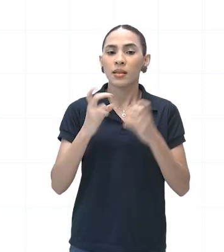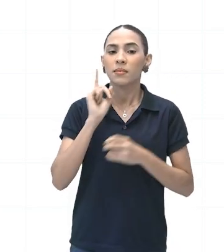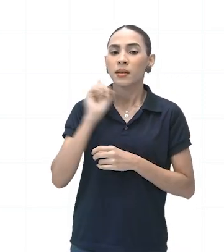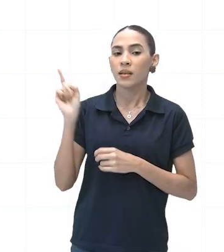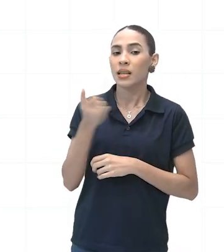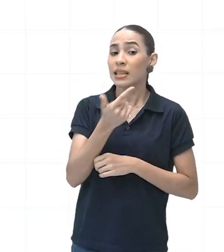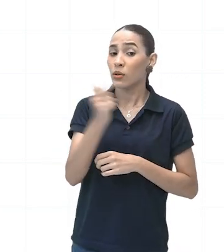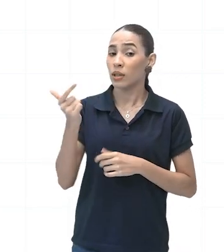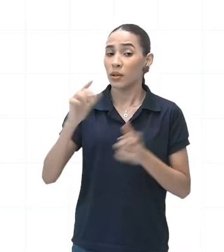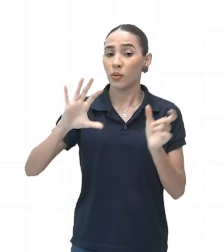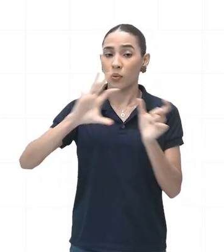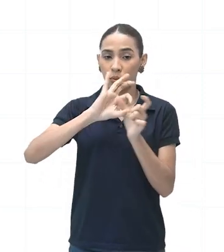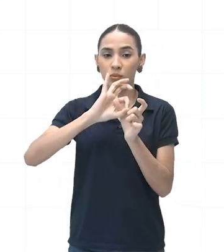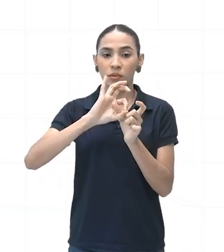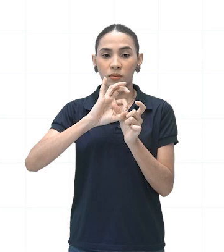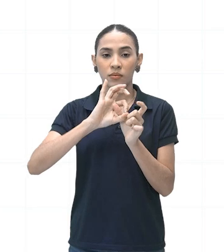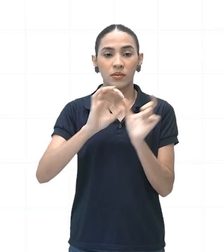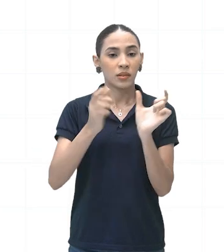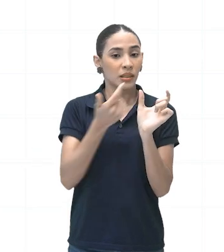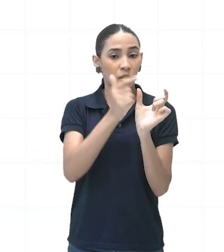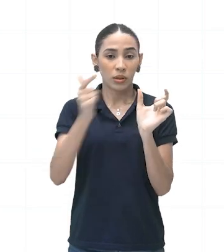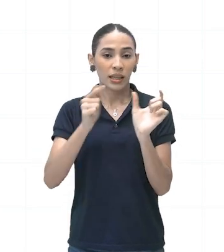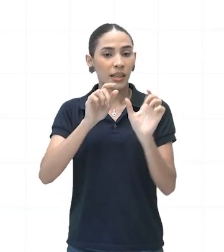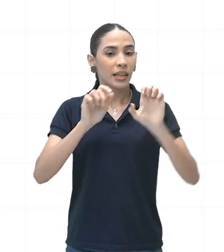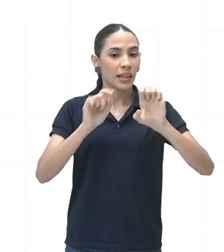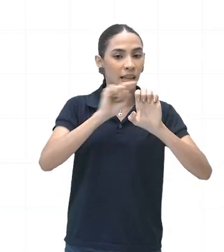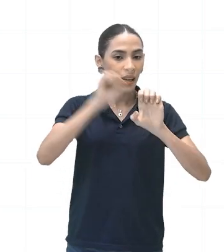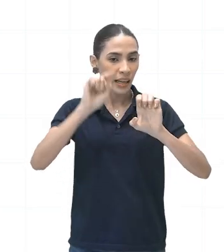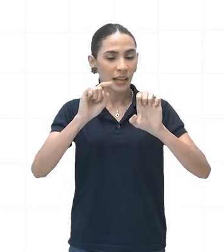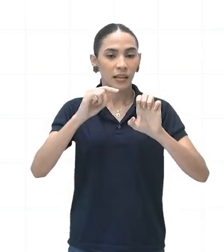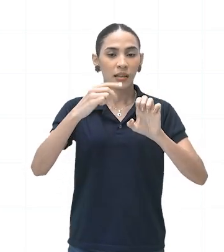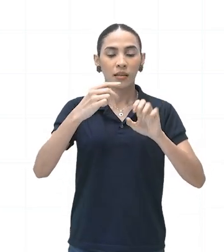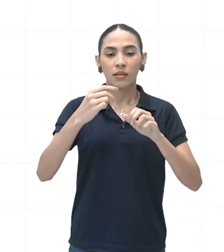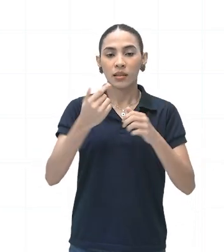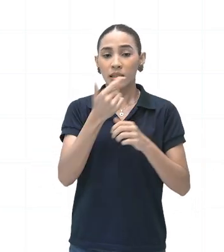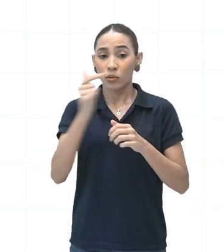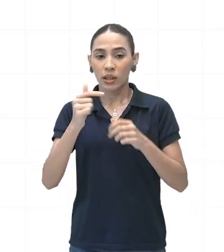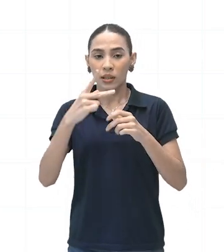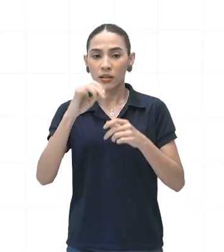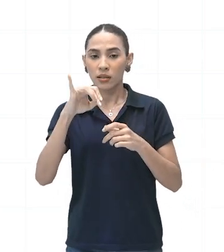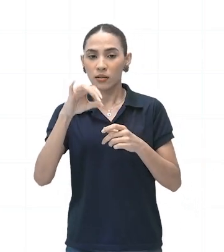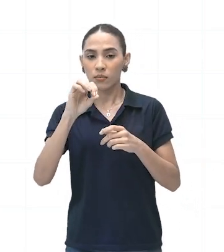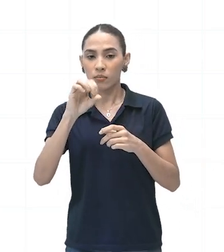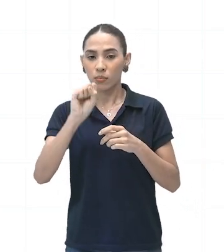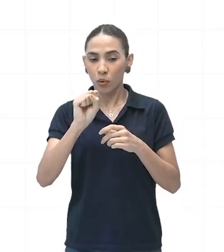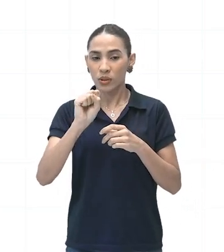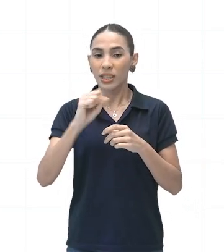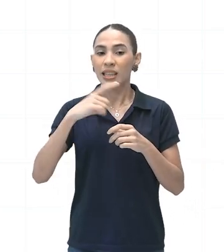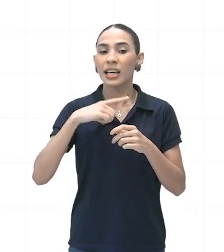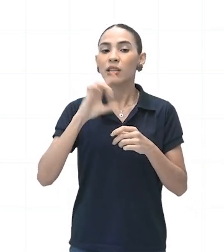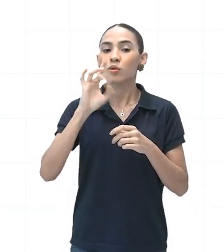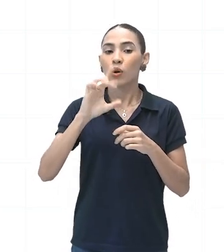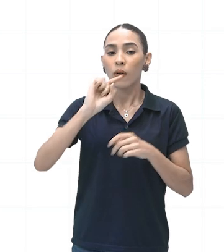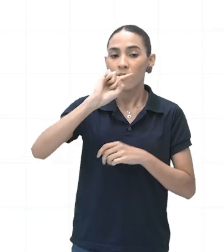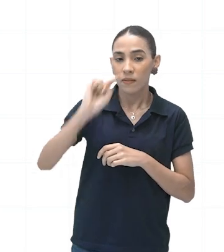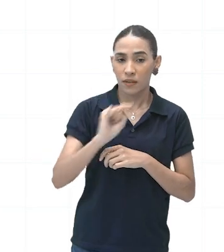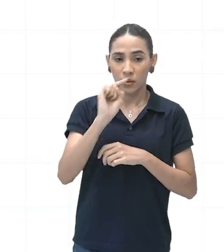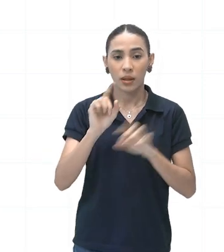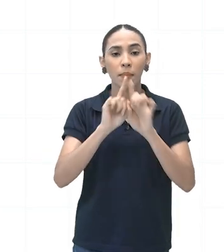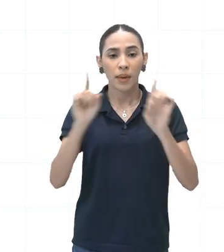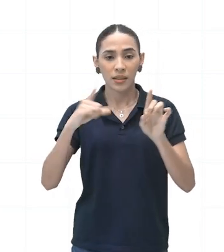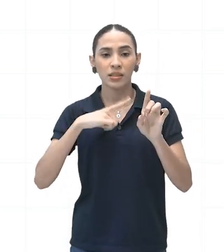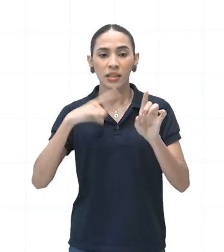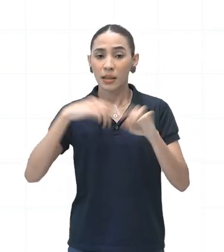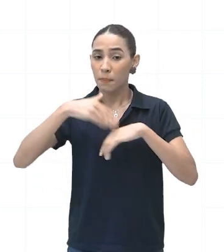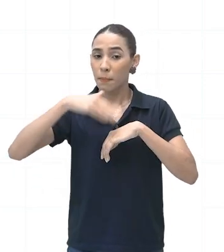tenho uma conjunção, eu não tenho um e, eu não tenho um pois, eu tenho uma separação por vírgulas. Mas ainda assim eu tenho